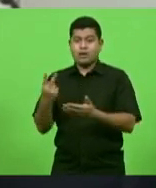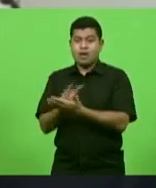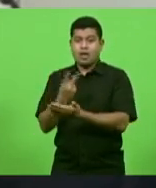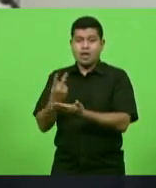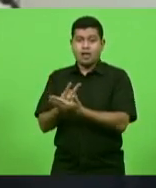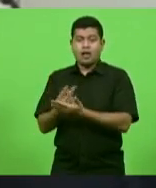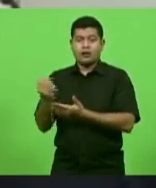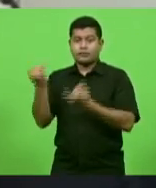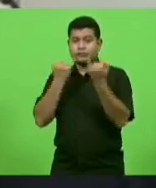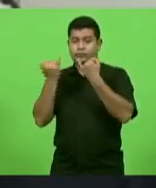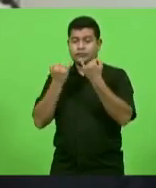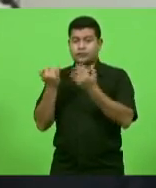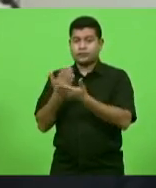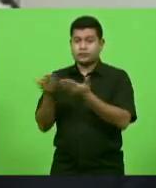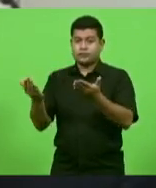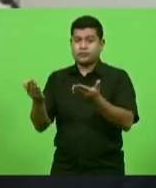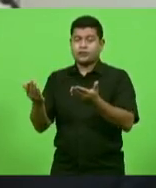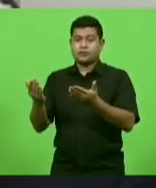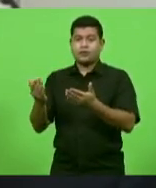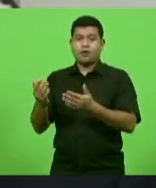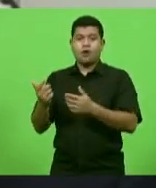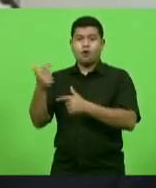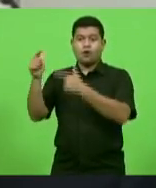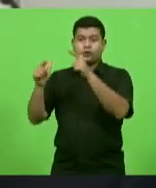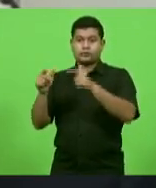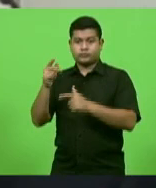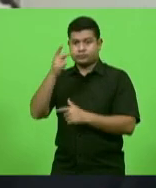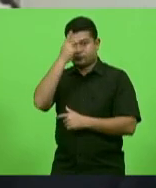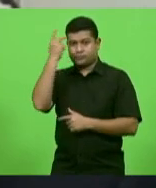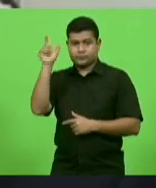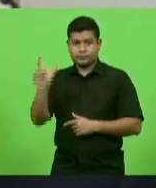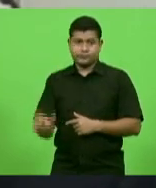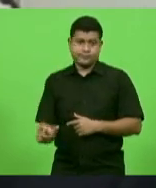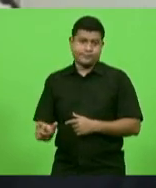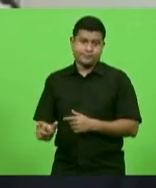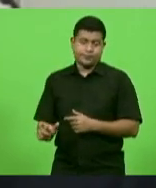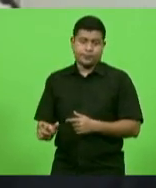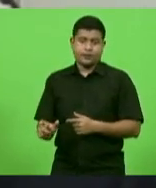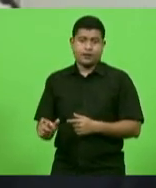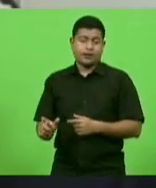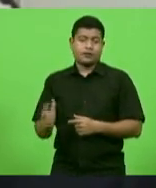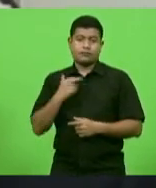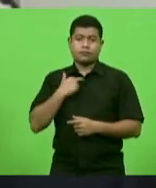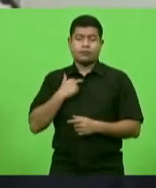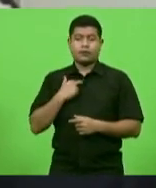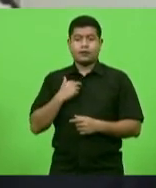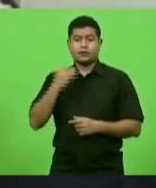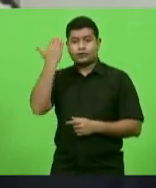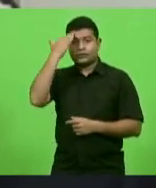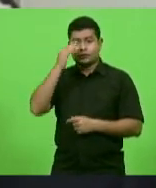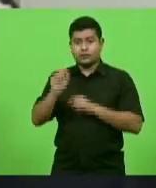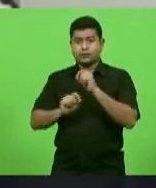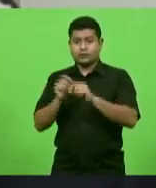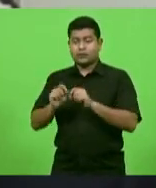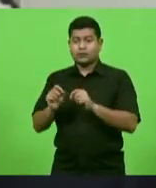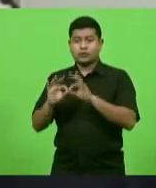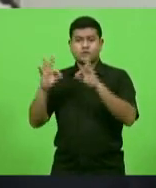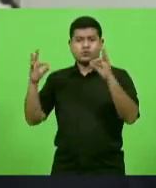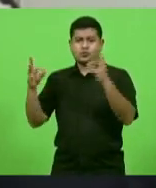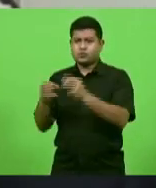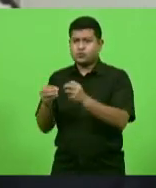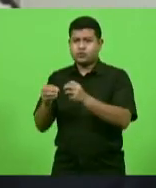decorrentes de informações prestadas por terceiros não se pode tão pouco Pretender que todas as informações de